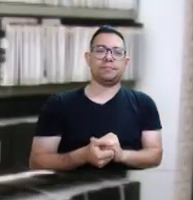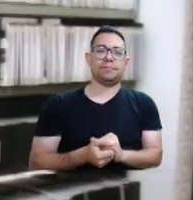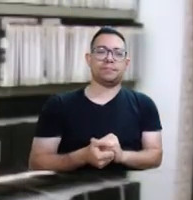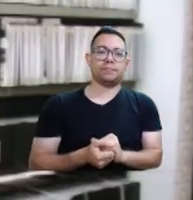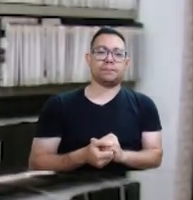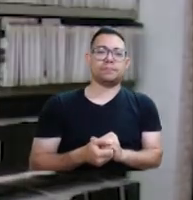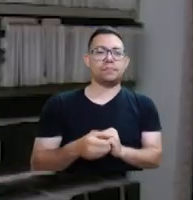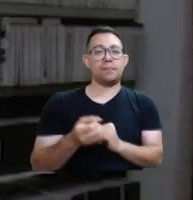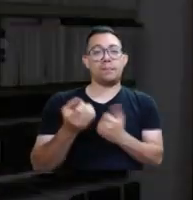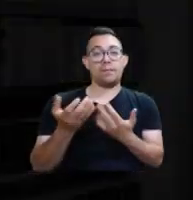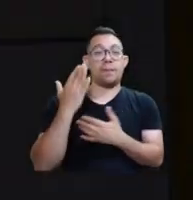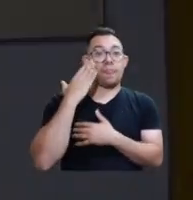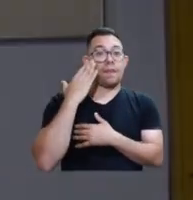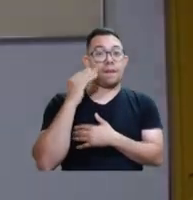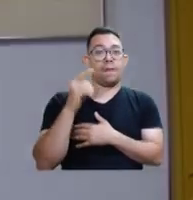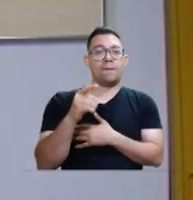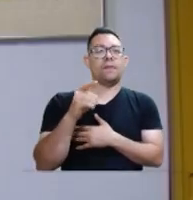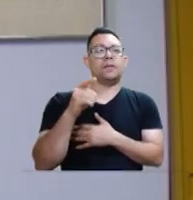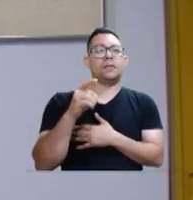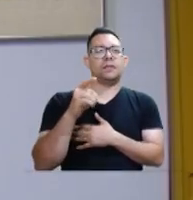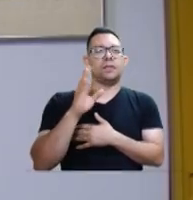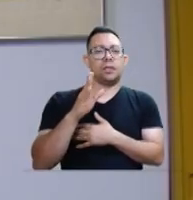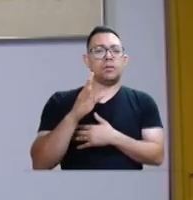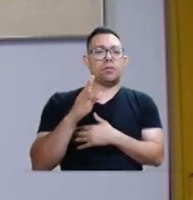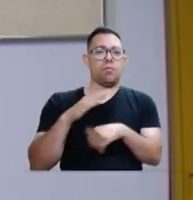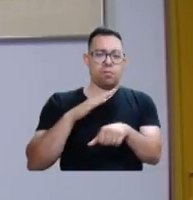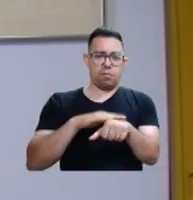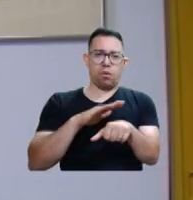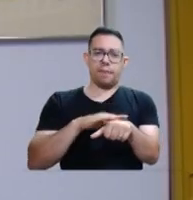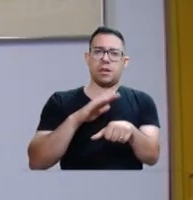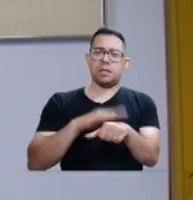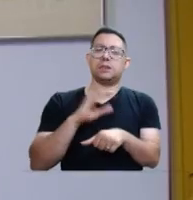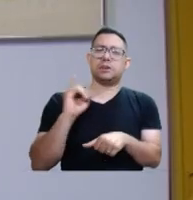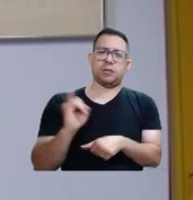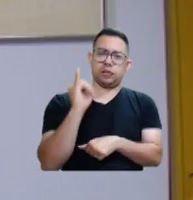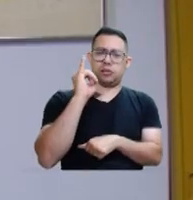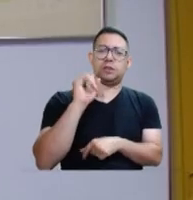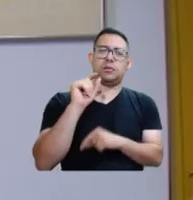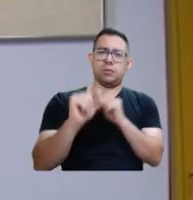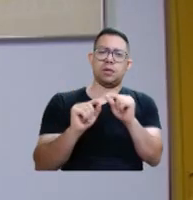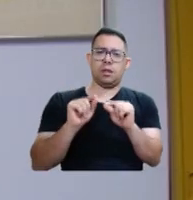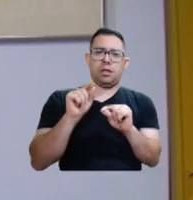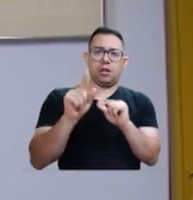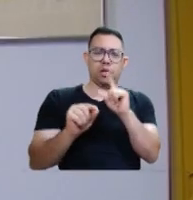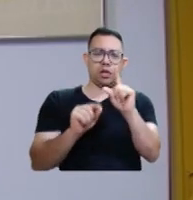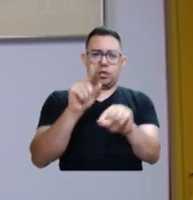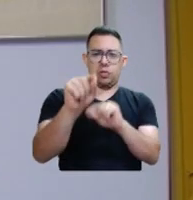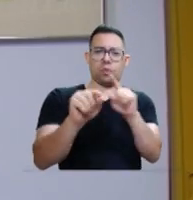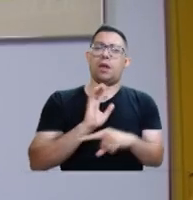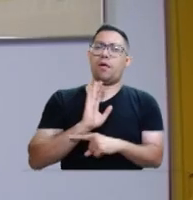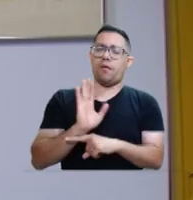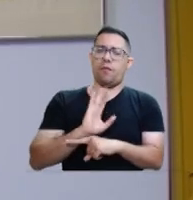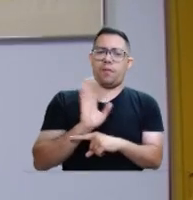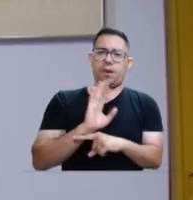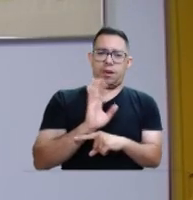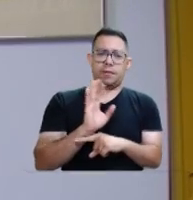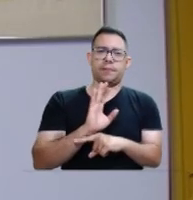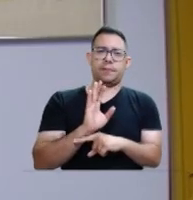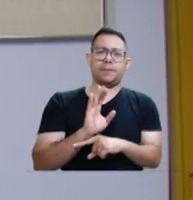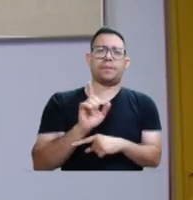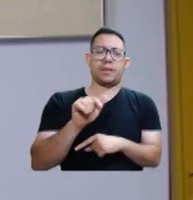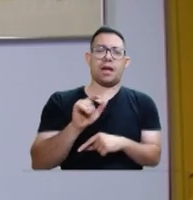muito valioso. Bom, Mauro, eu sei que você fez parte aí de um processo importante na triagem